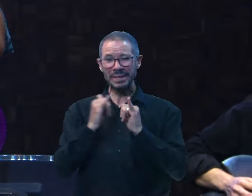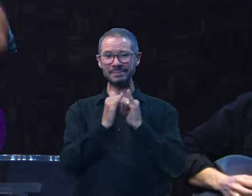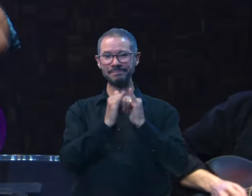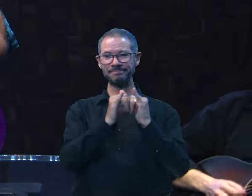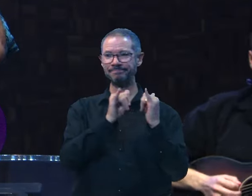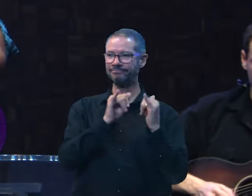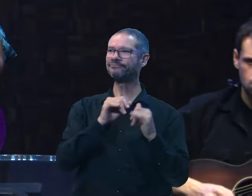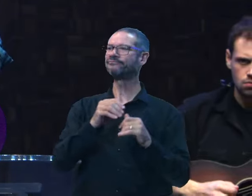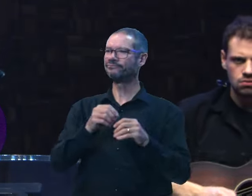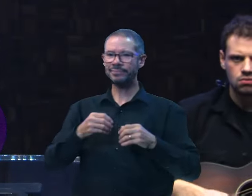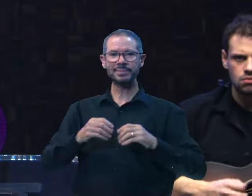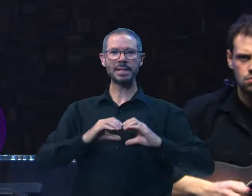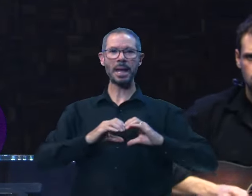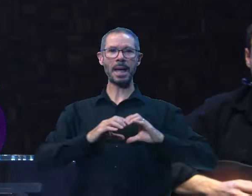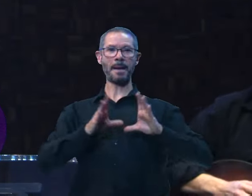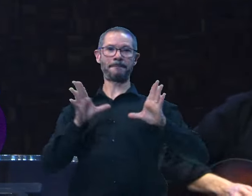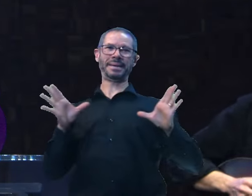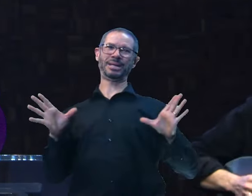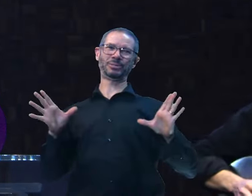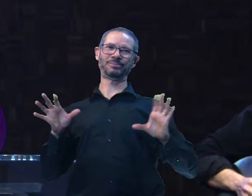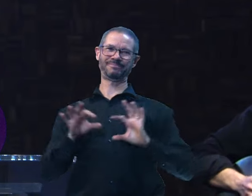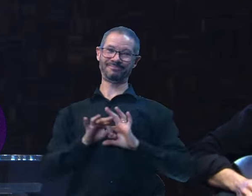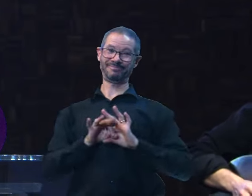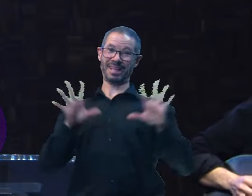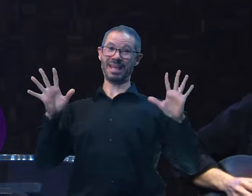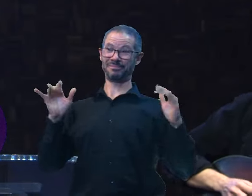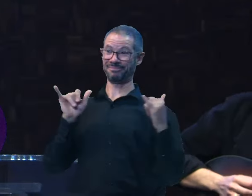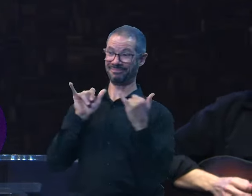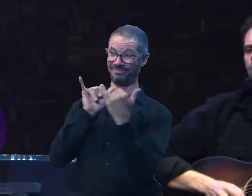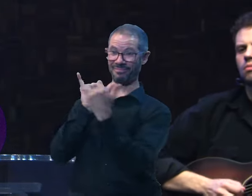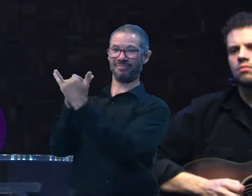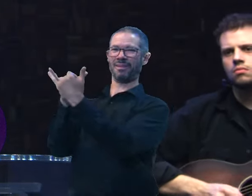Precisamos estar abertos para sermos perdoados.